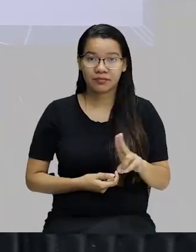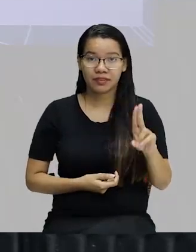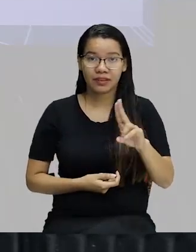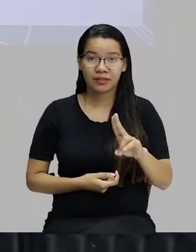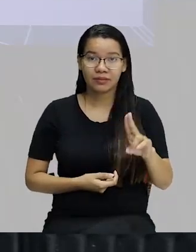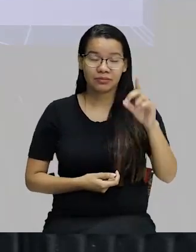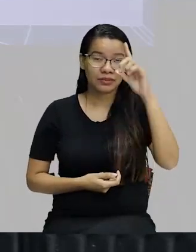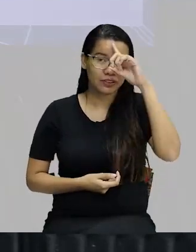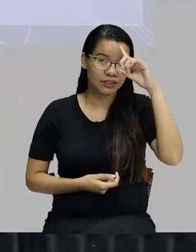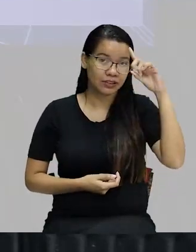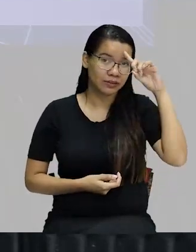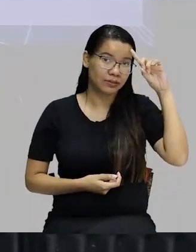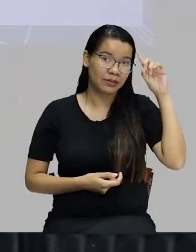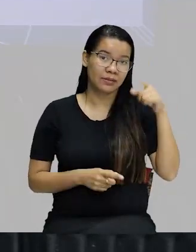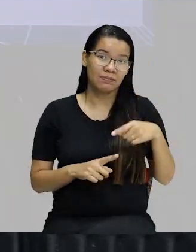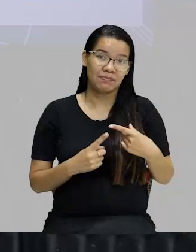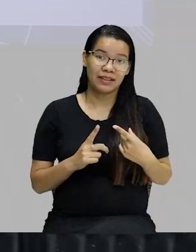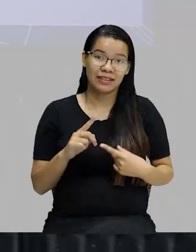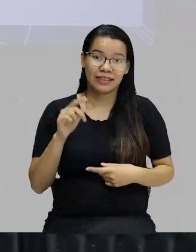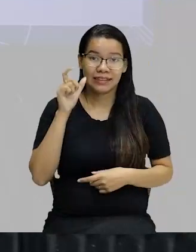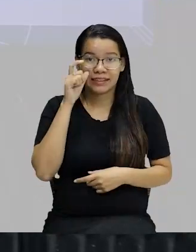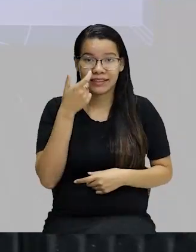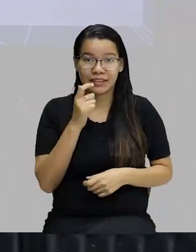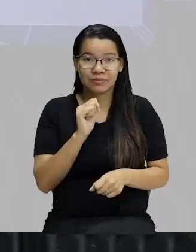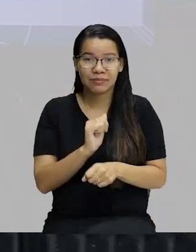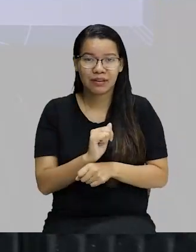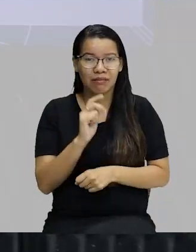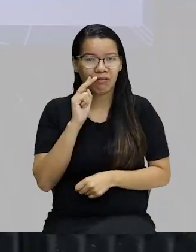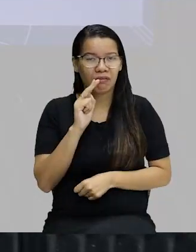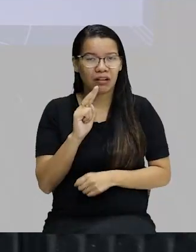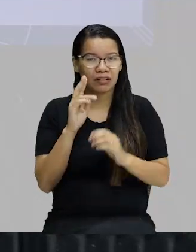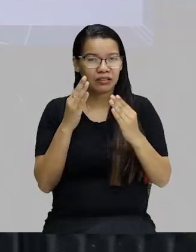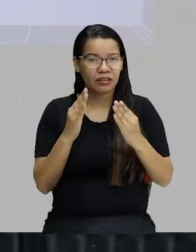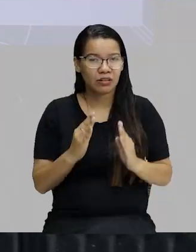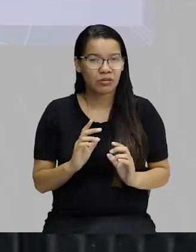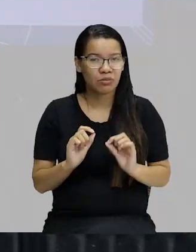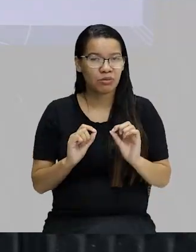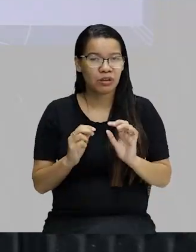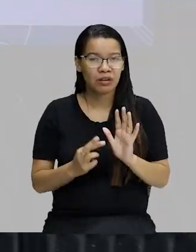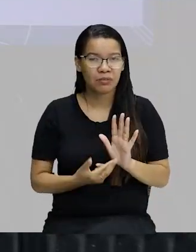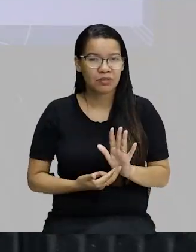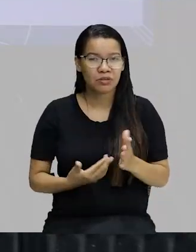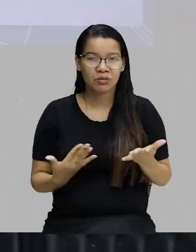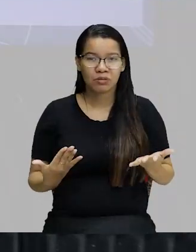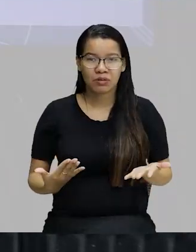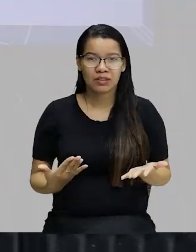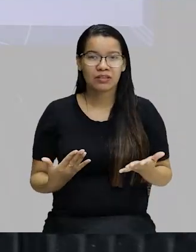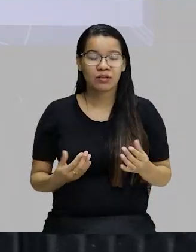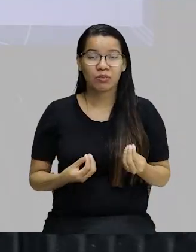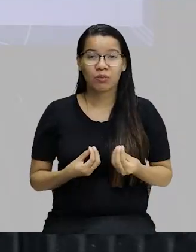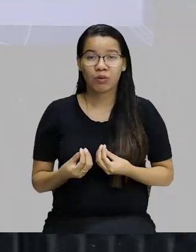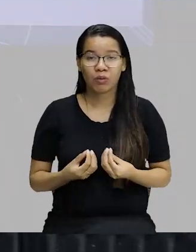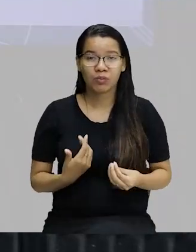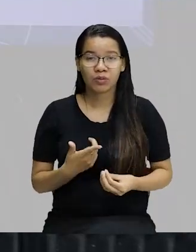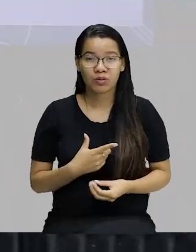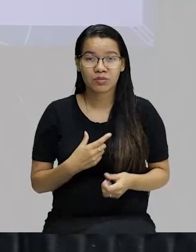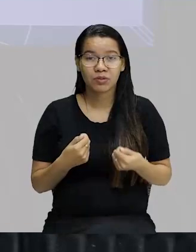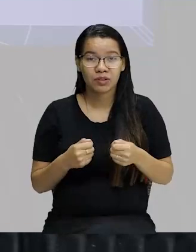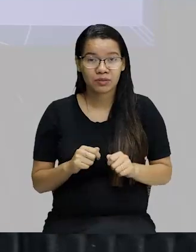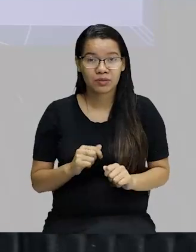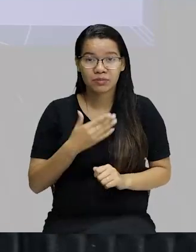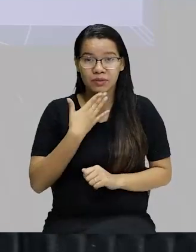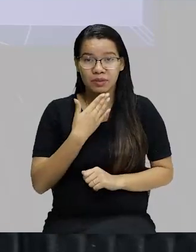mas é interessante a gente parar e olhar e identificar o que elas representam, quais são elas, de que forma nós podemos